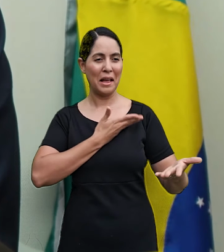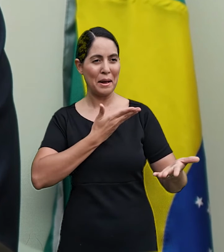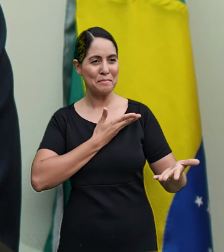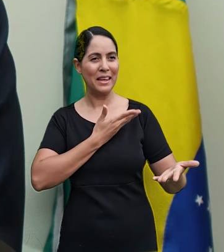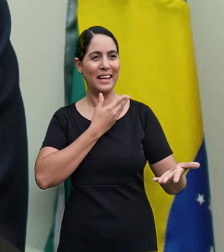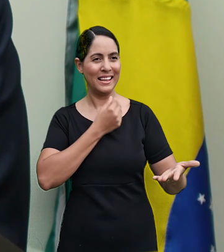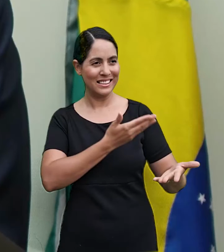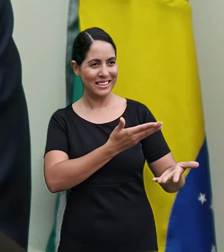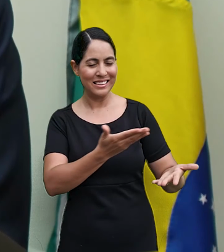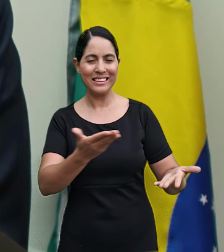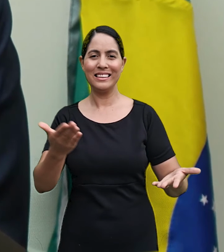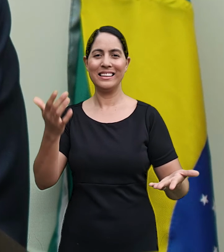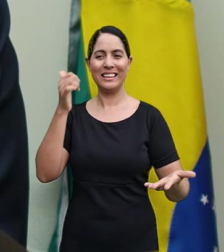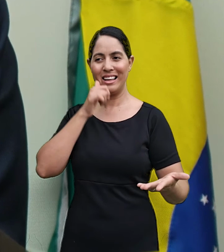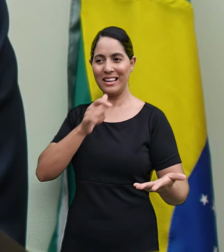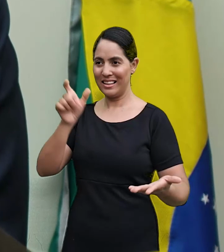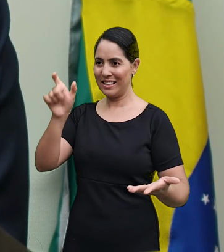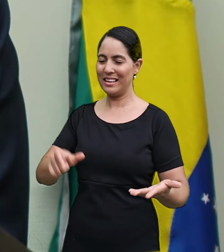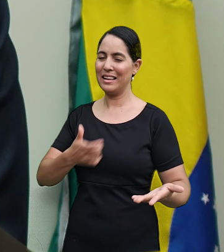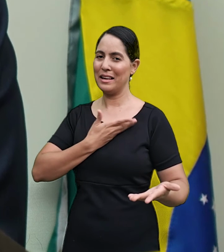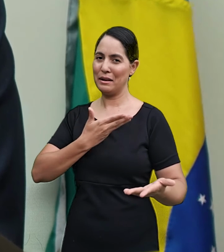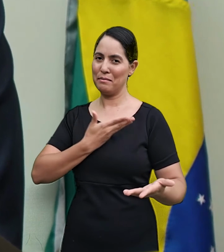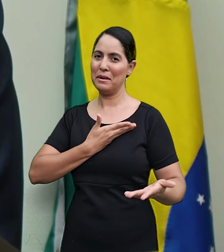querida amiga e presidente Marilena Winter,